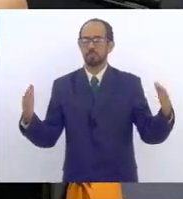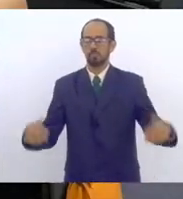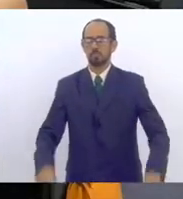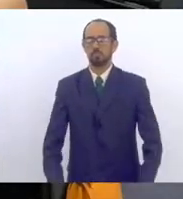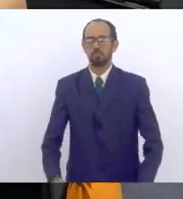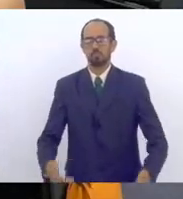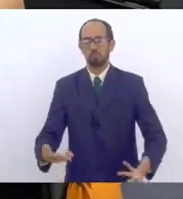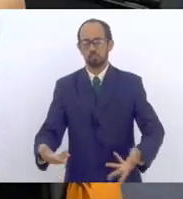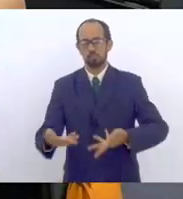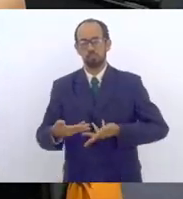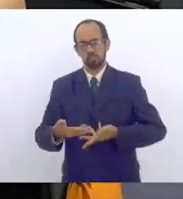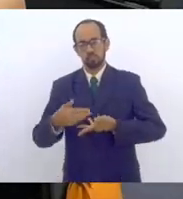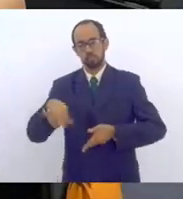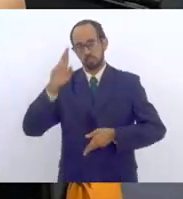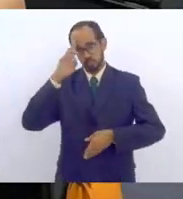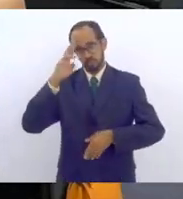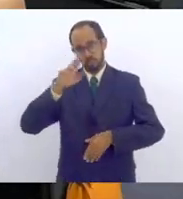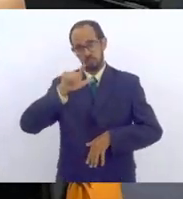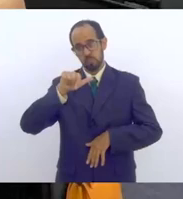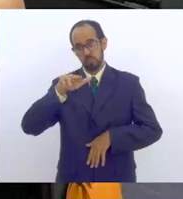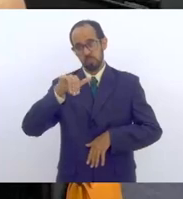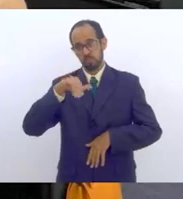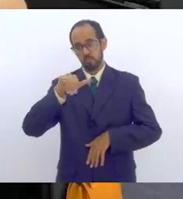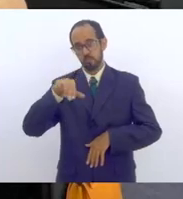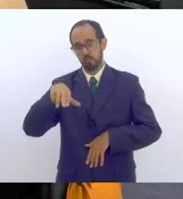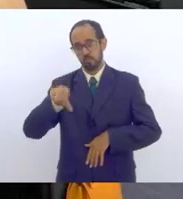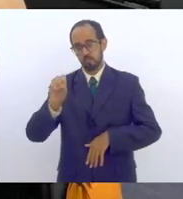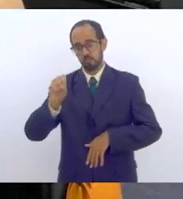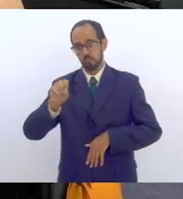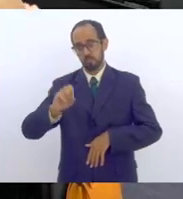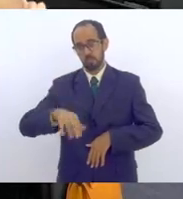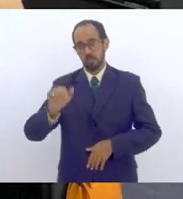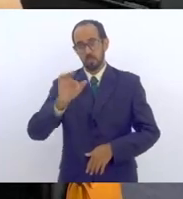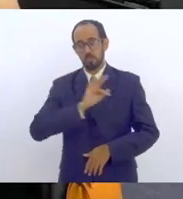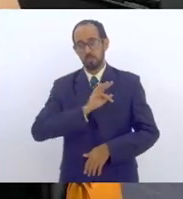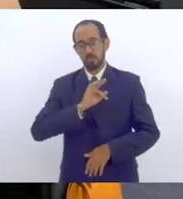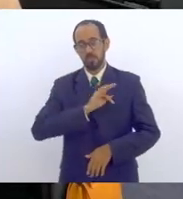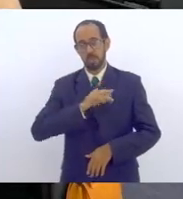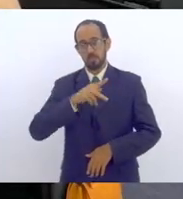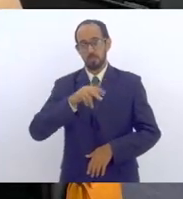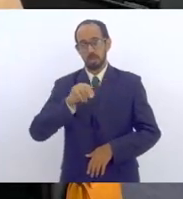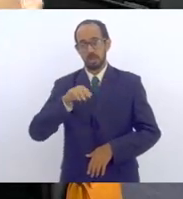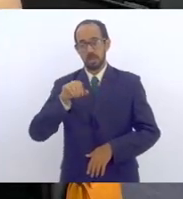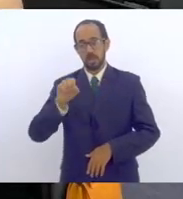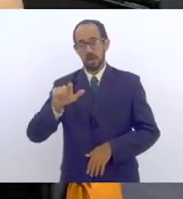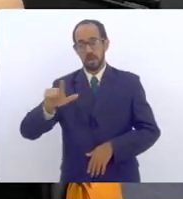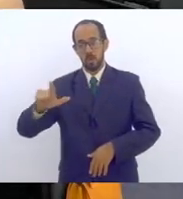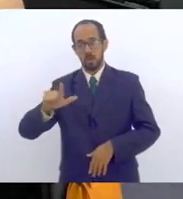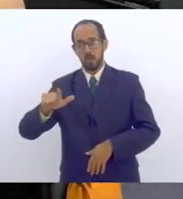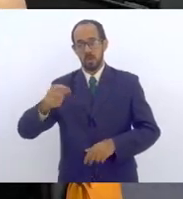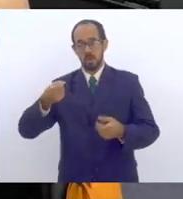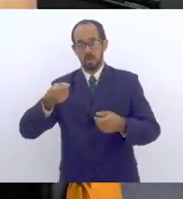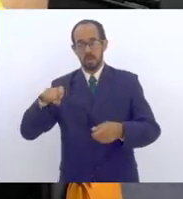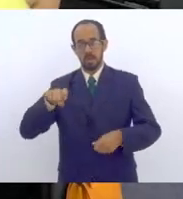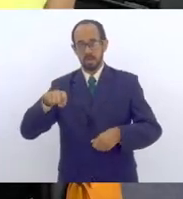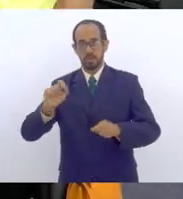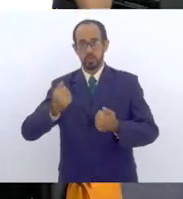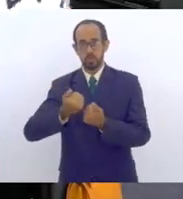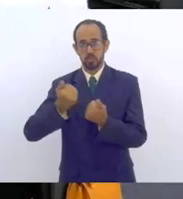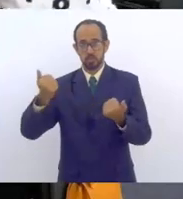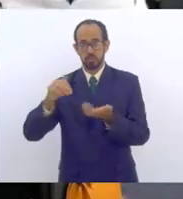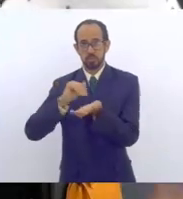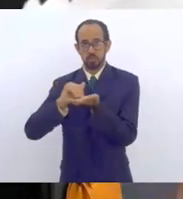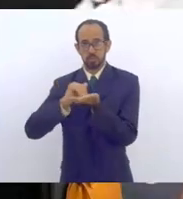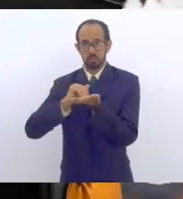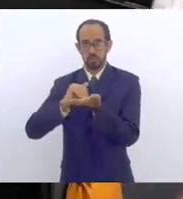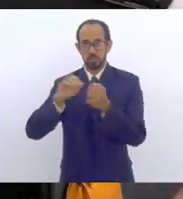convidamos o senhor Luciano Luiz Moreira policial Penal em subsecretário de estado de projetos especiais de infraestrutura e